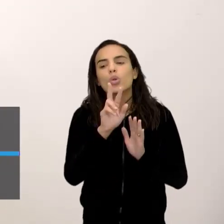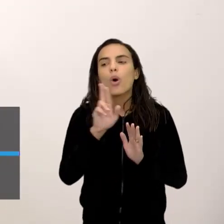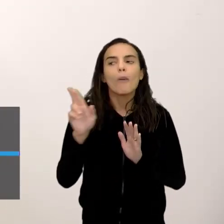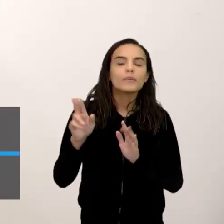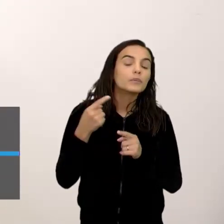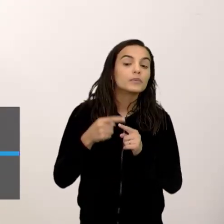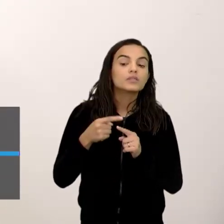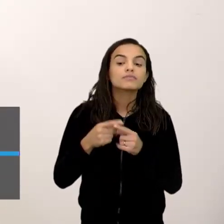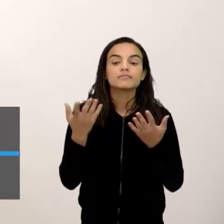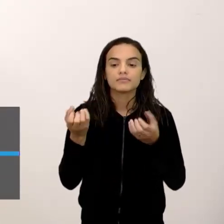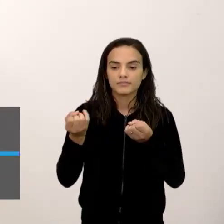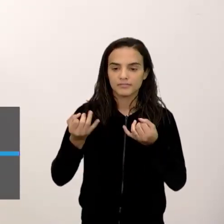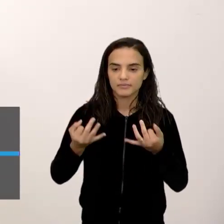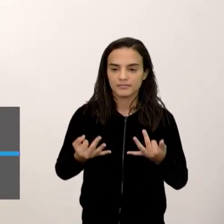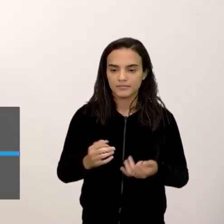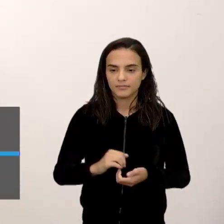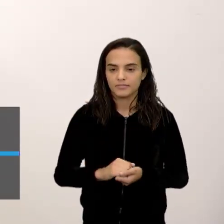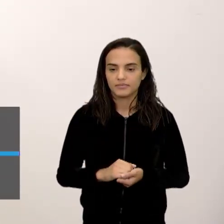você.